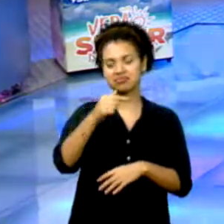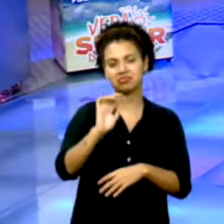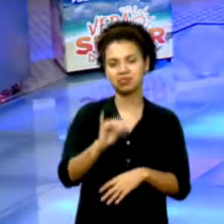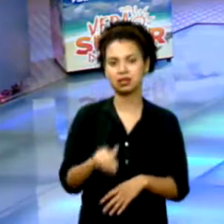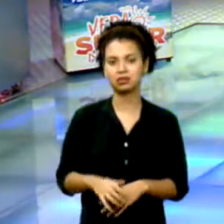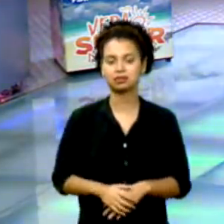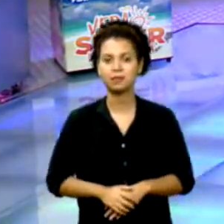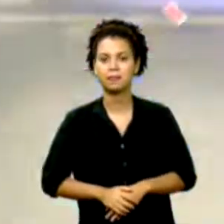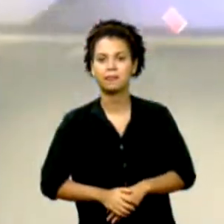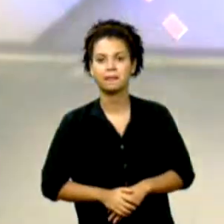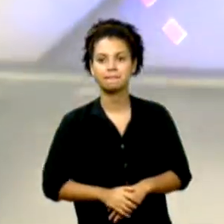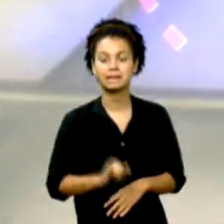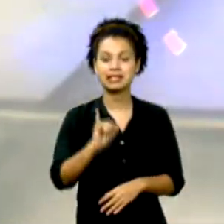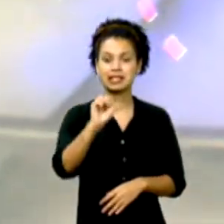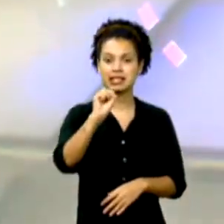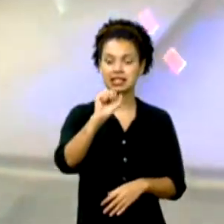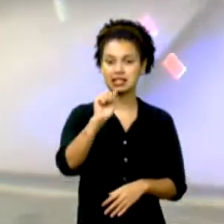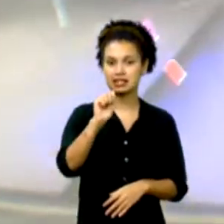Almeida.